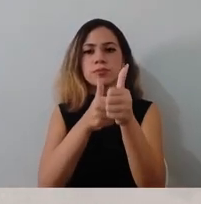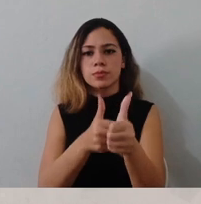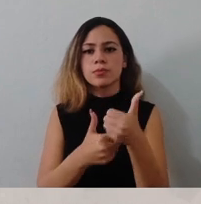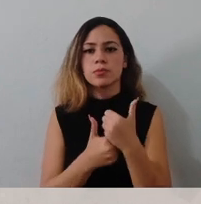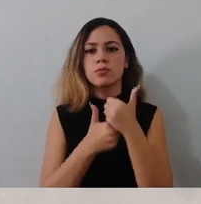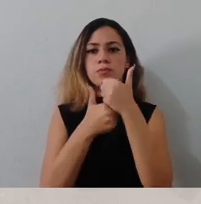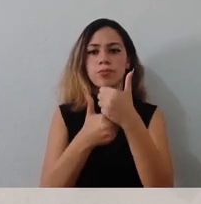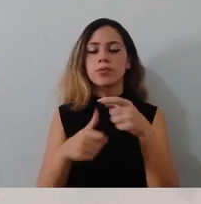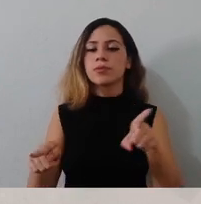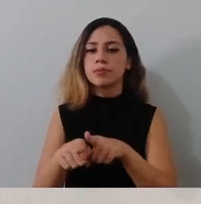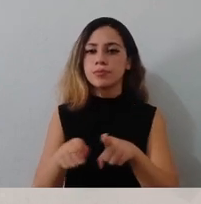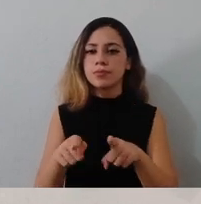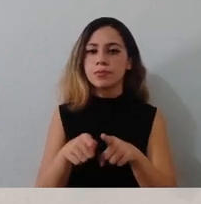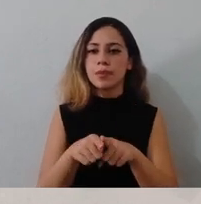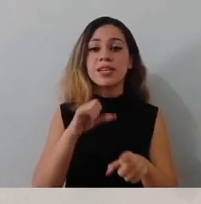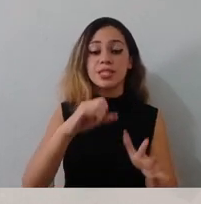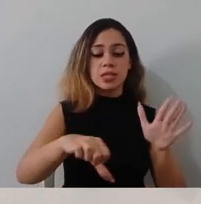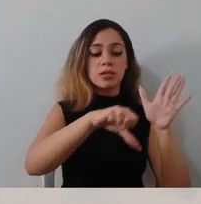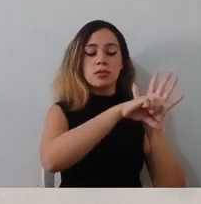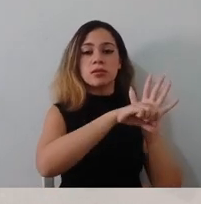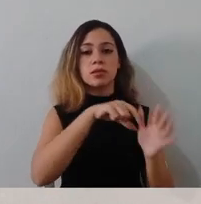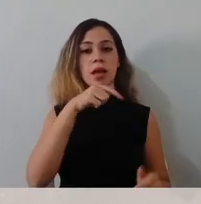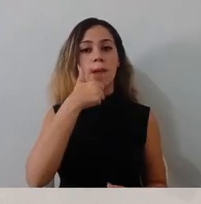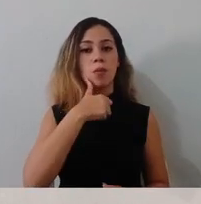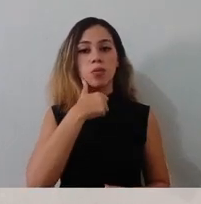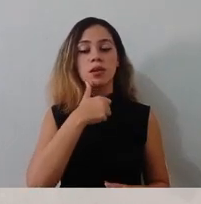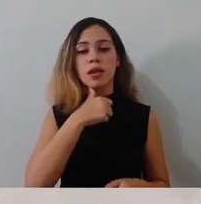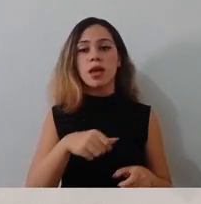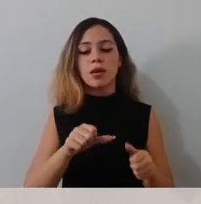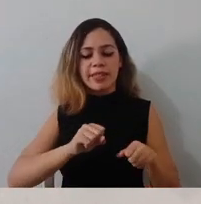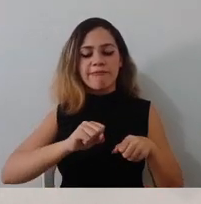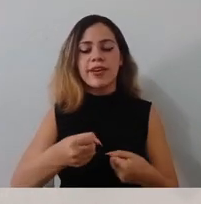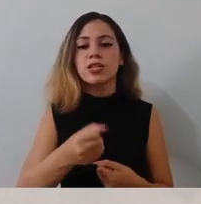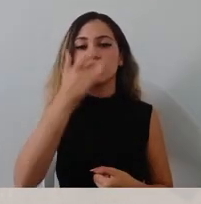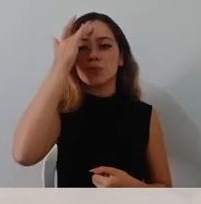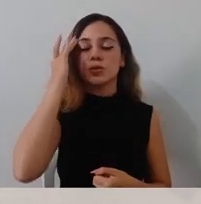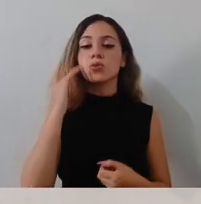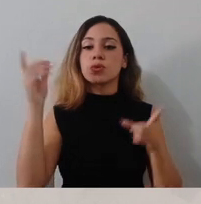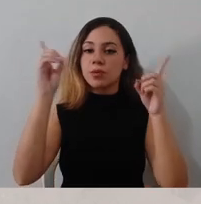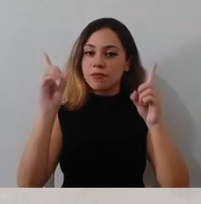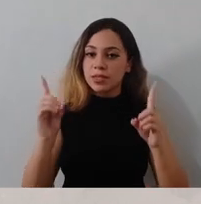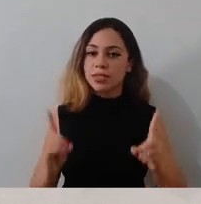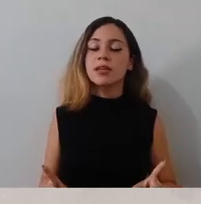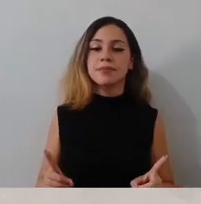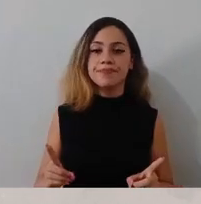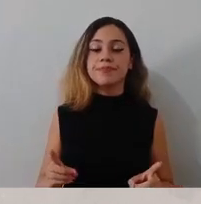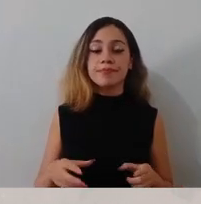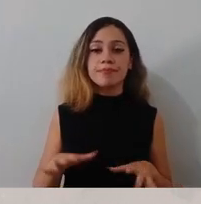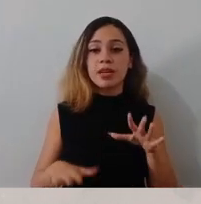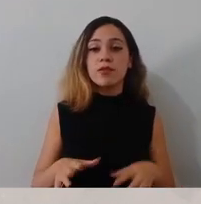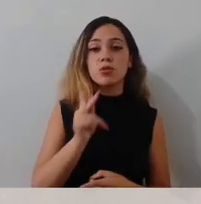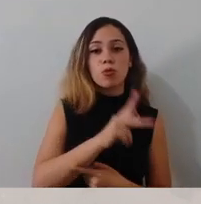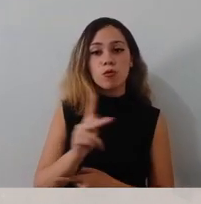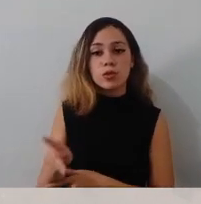que é denunciado está sendo apurado. Então, vale a pena a pessoa, os professores, né,